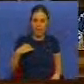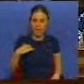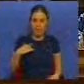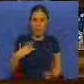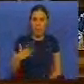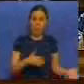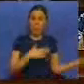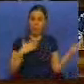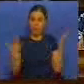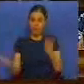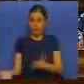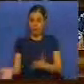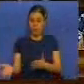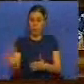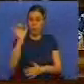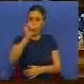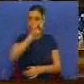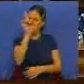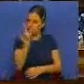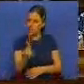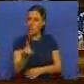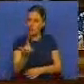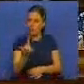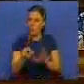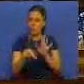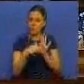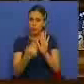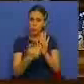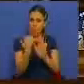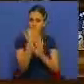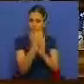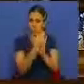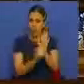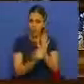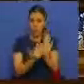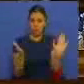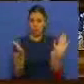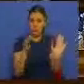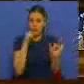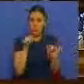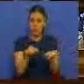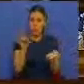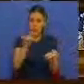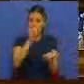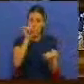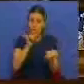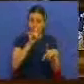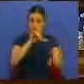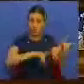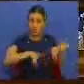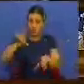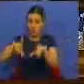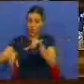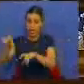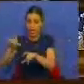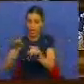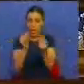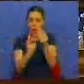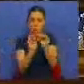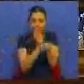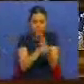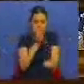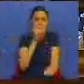Por outro lado, a questão das listas de espera. Não vamos entrar aqui na questão estatística e da maquilhagem